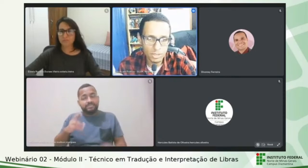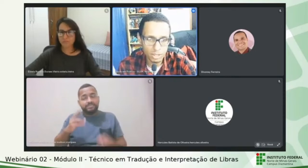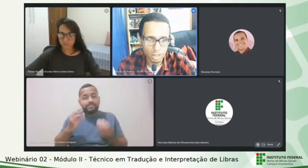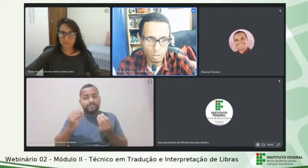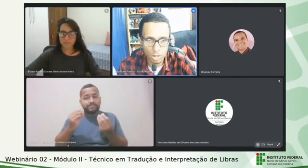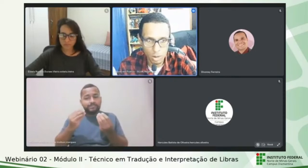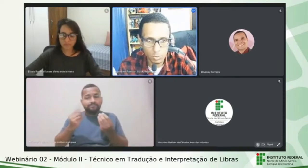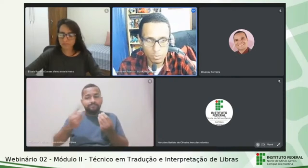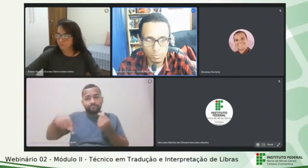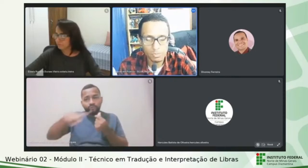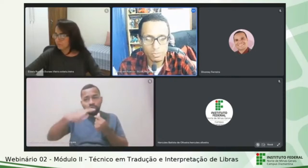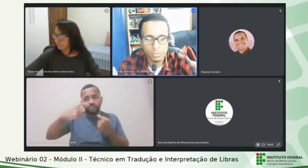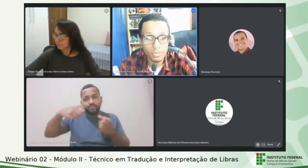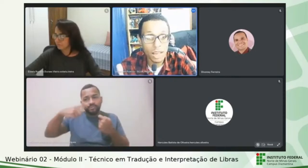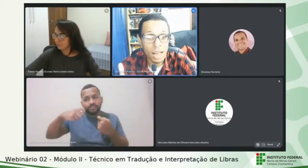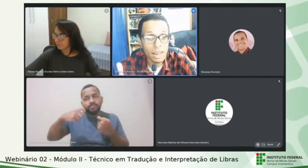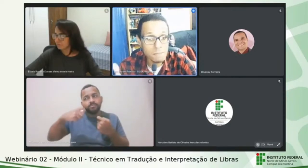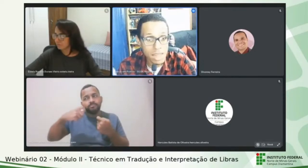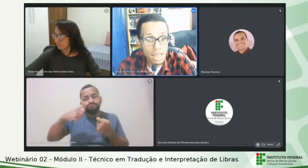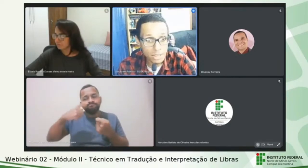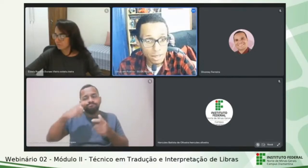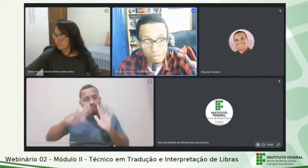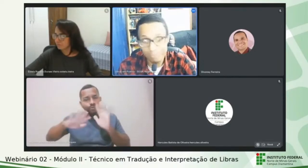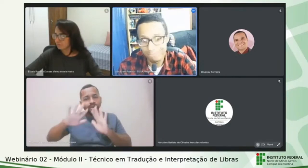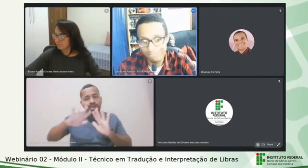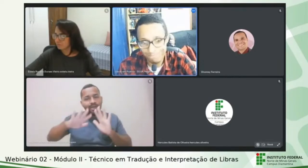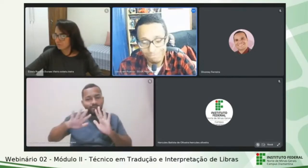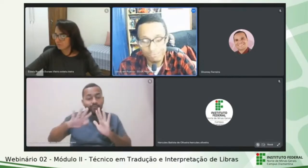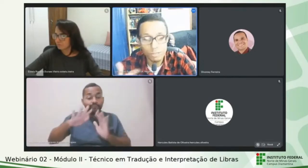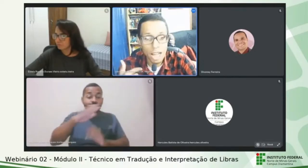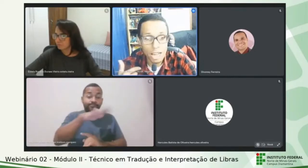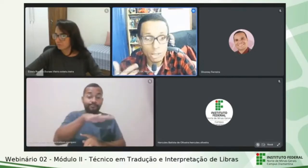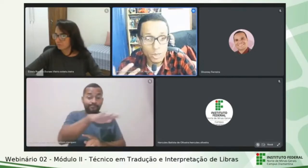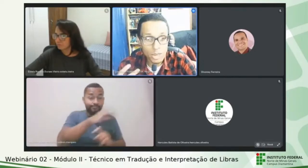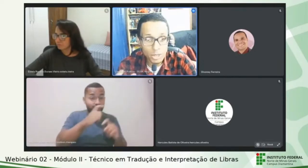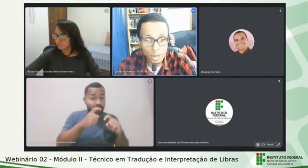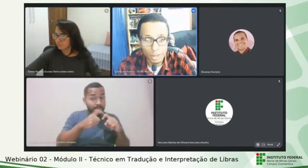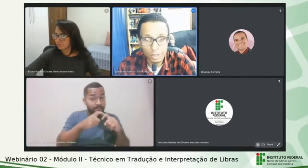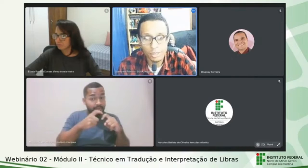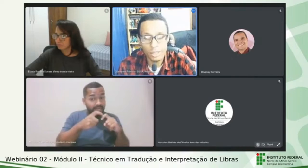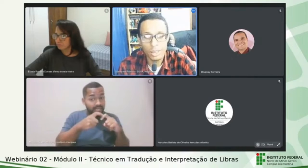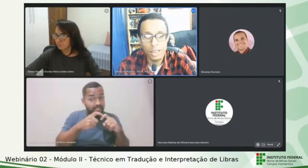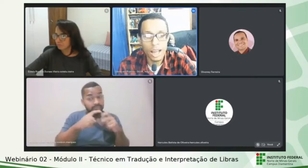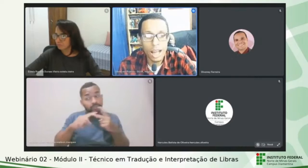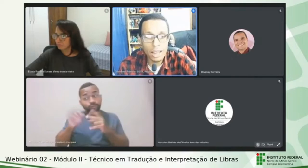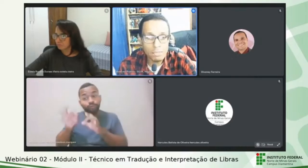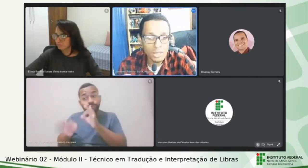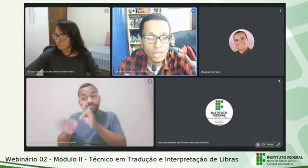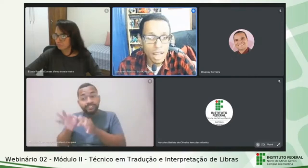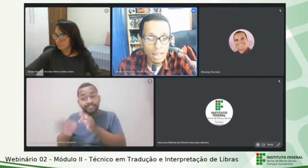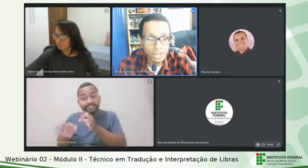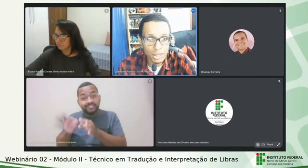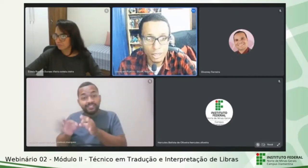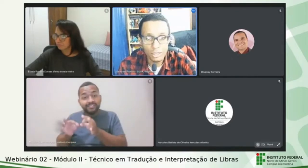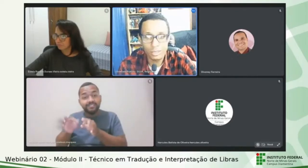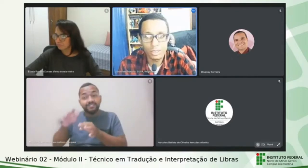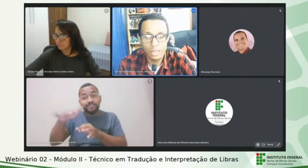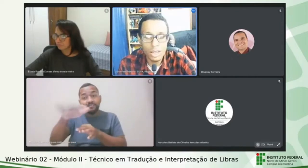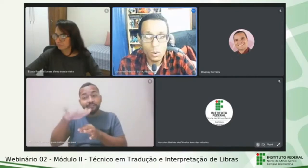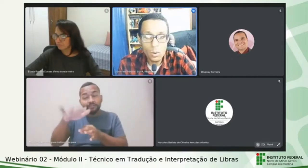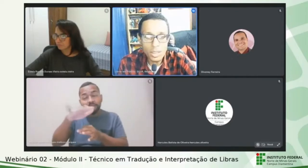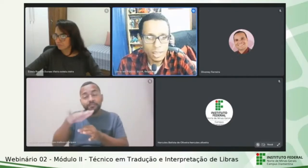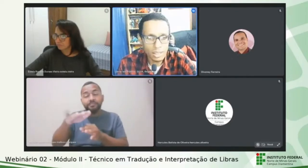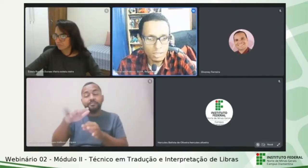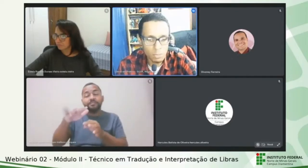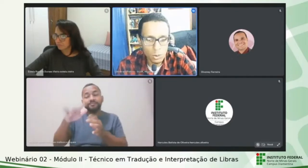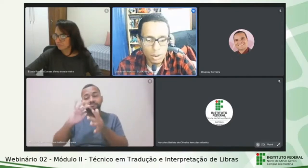para fazer tradução. Área médica, área jurídica, área midiática,